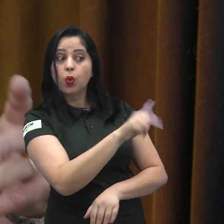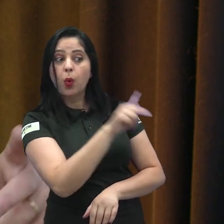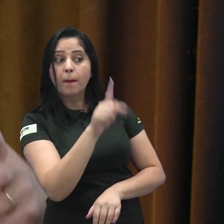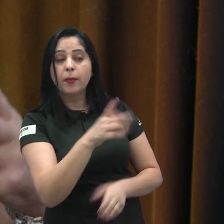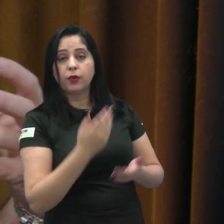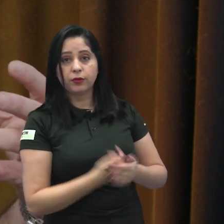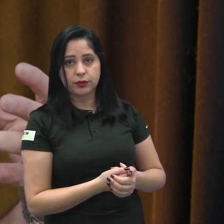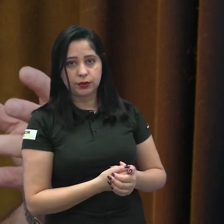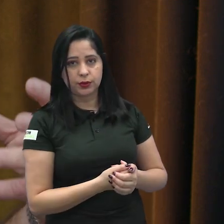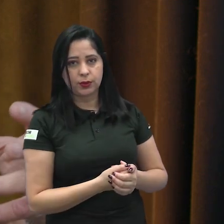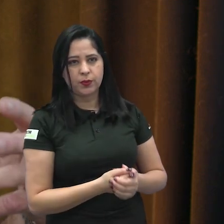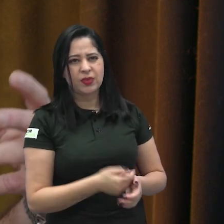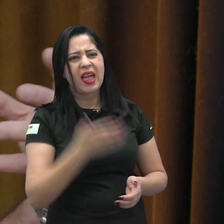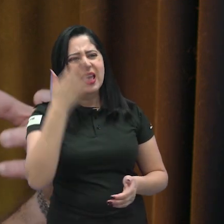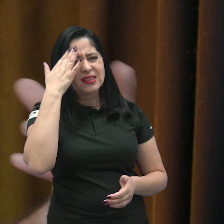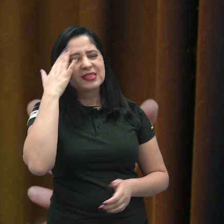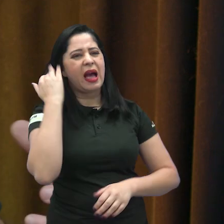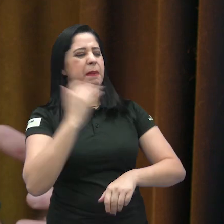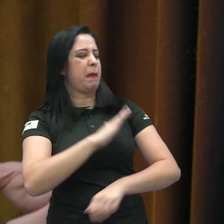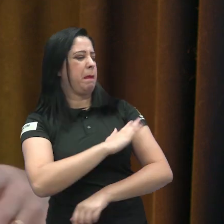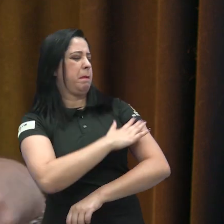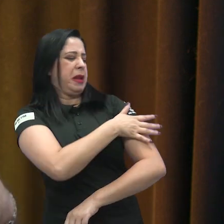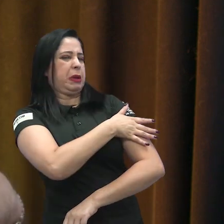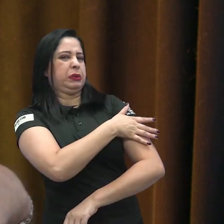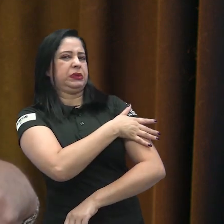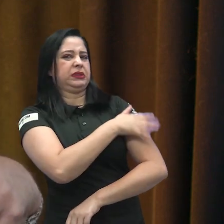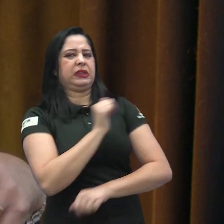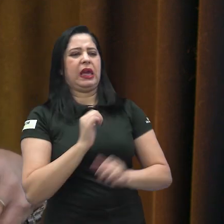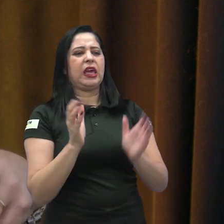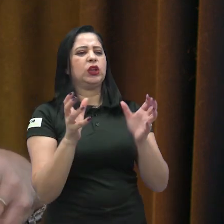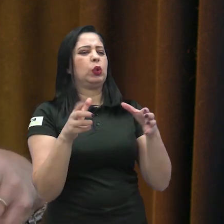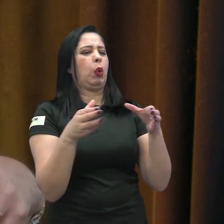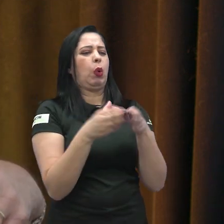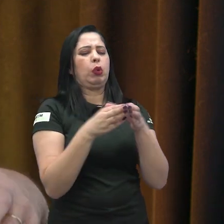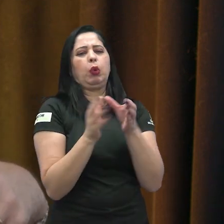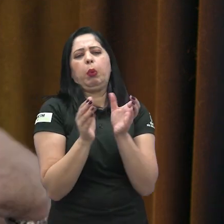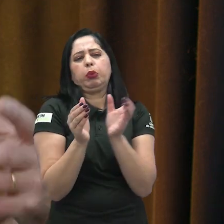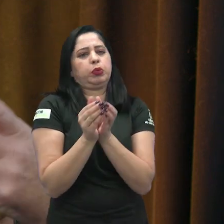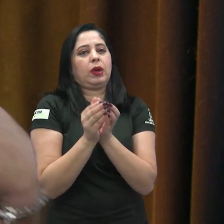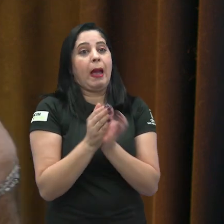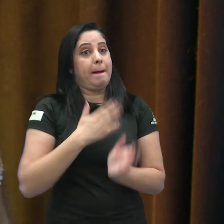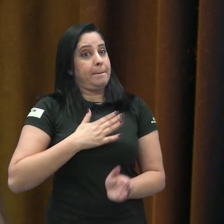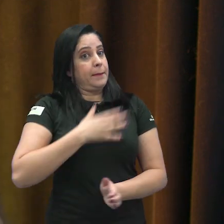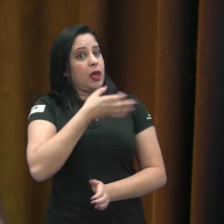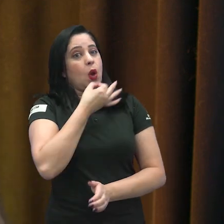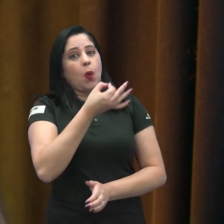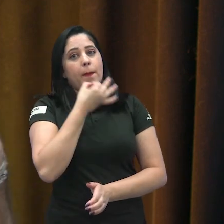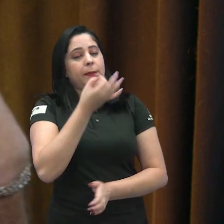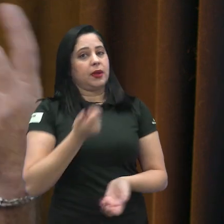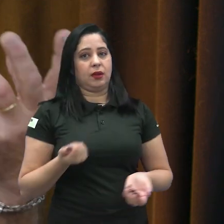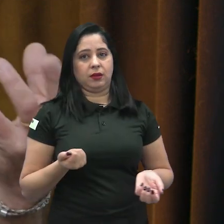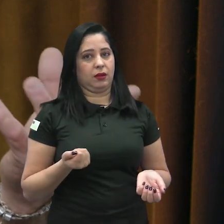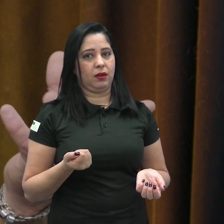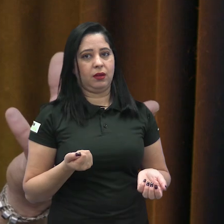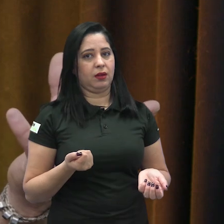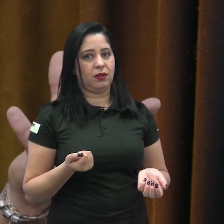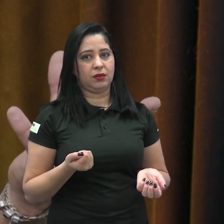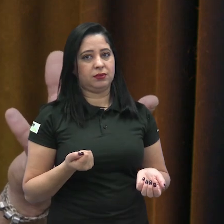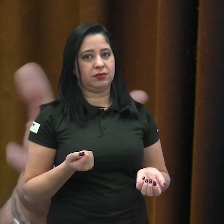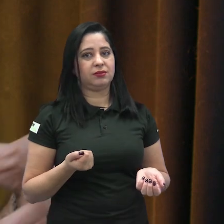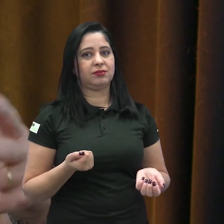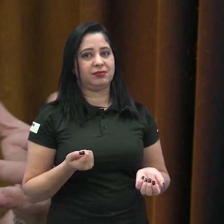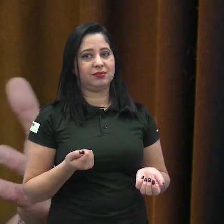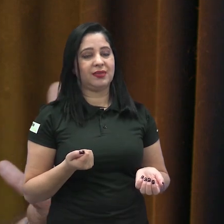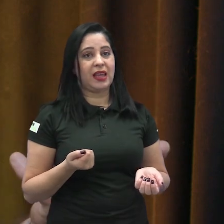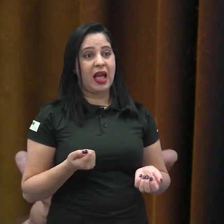gente fala dessas coisas que as pessoas têm de preconceito, minorias. Aqui é mais, no meu ponto de vista, mais